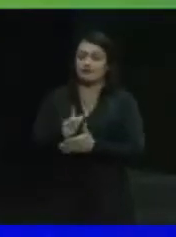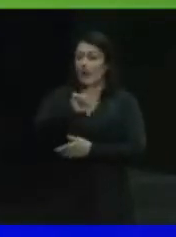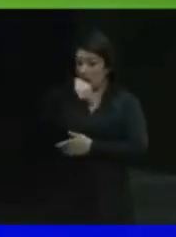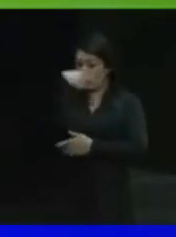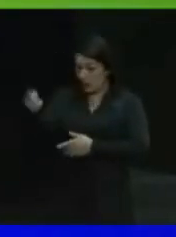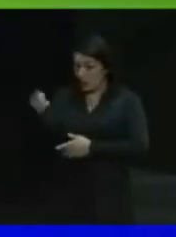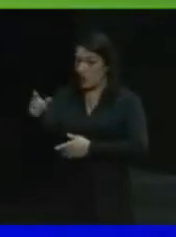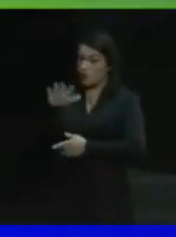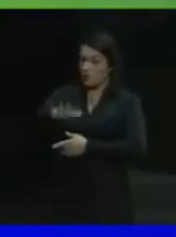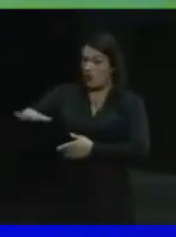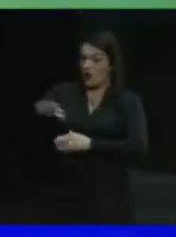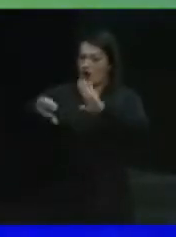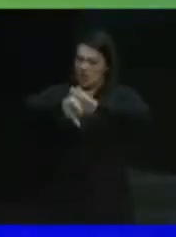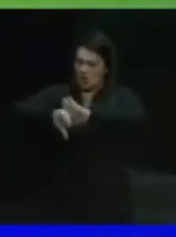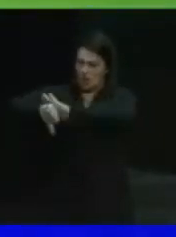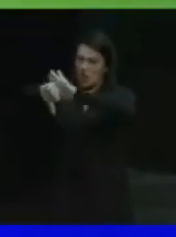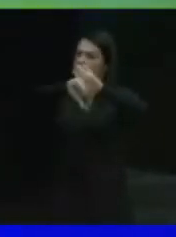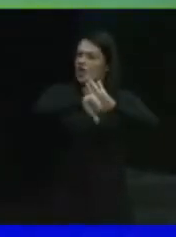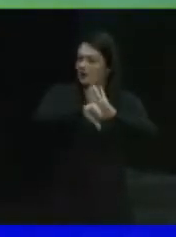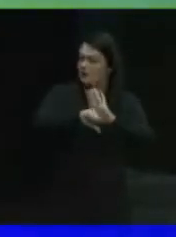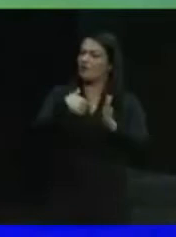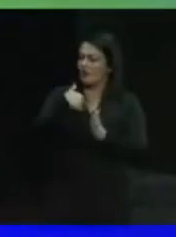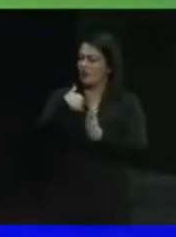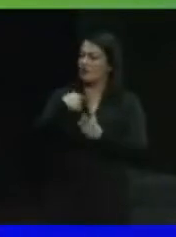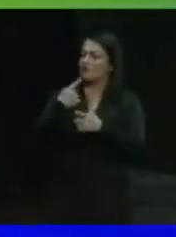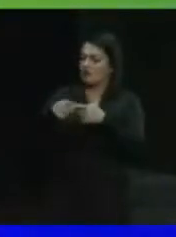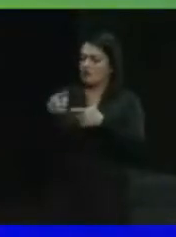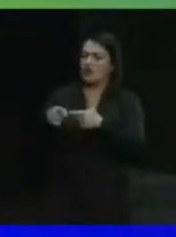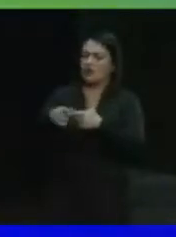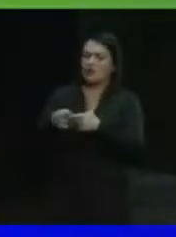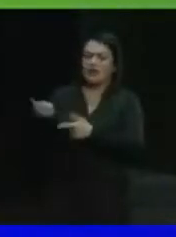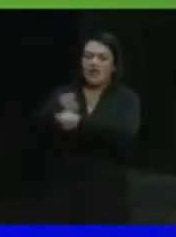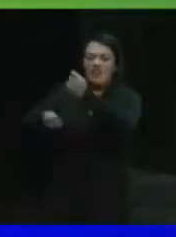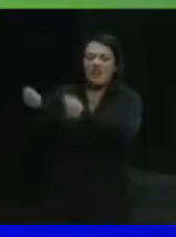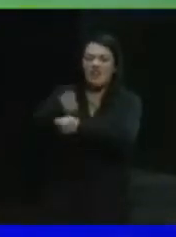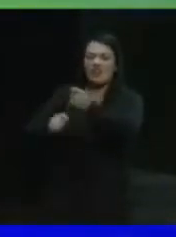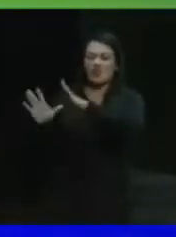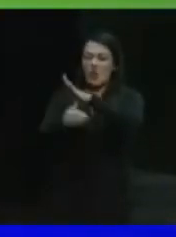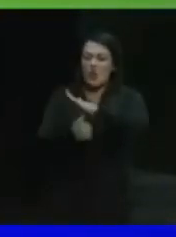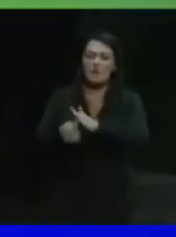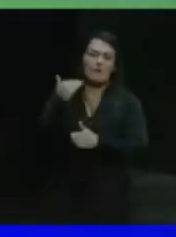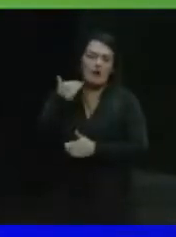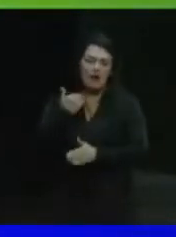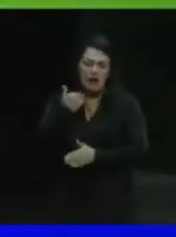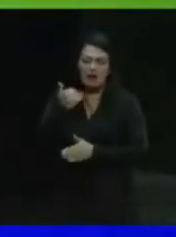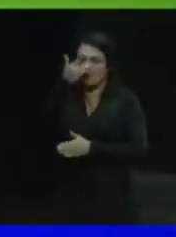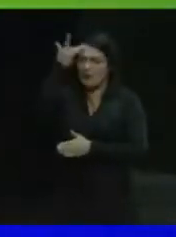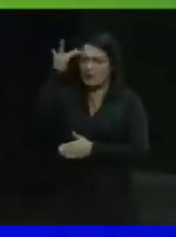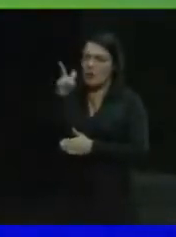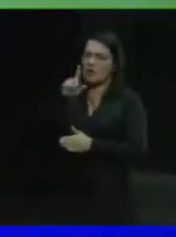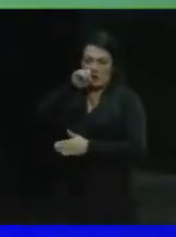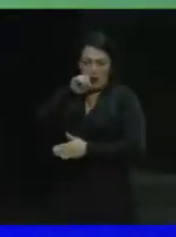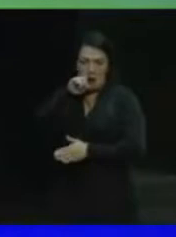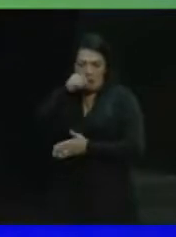criminal, julguei processos de grandes traficantes de drogas, de ladrões de banco e também de pessoas que